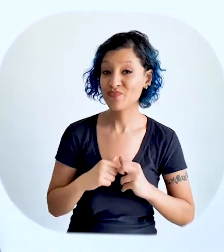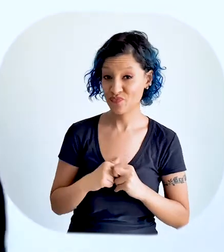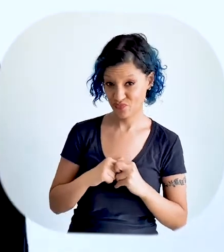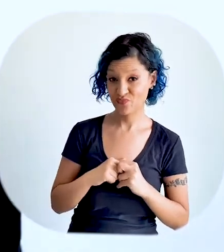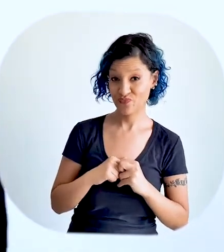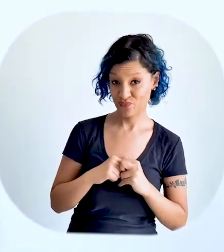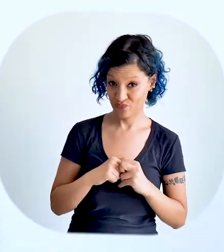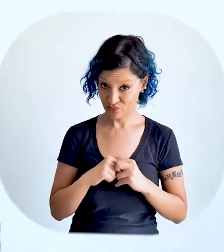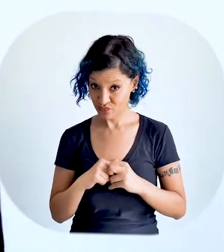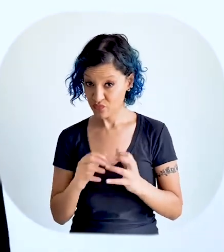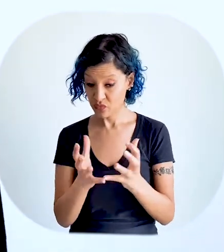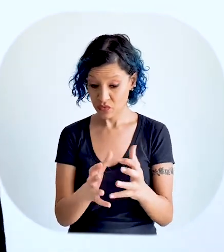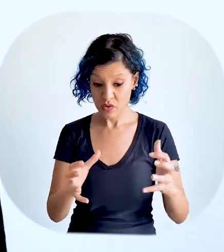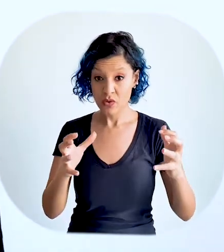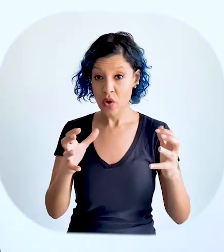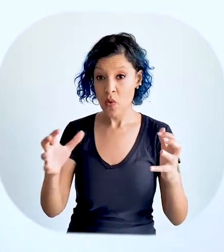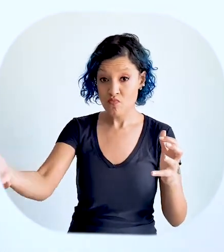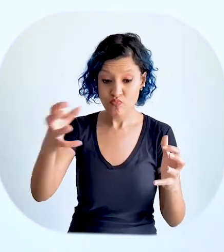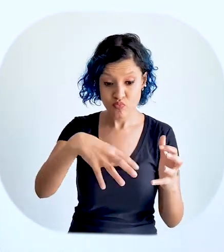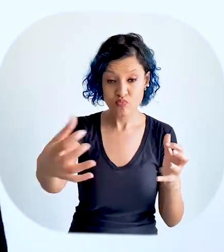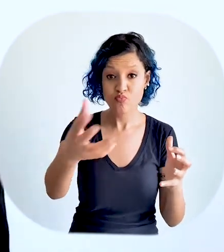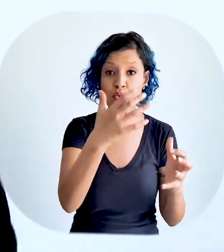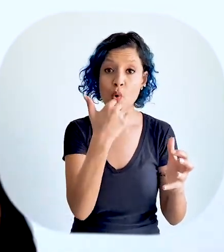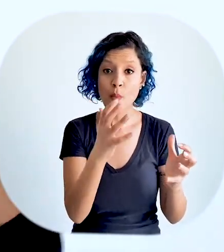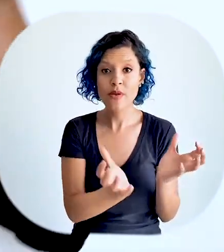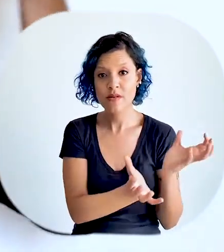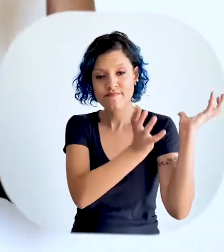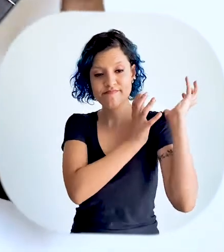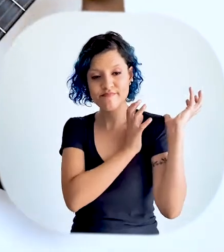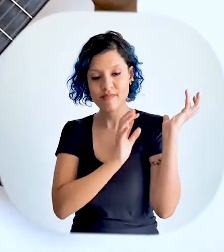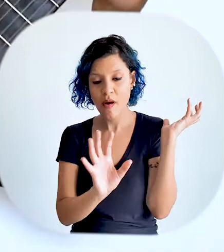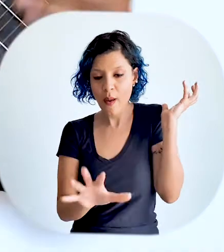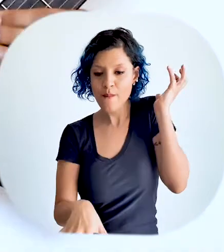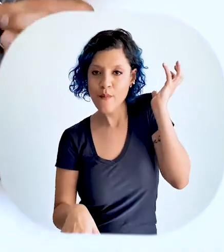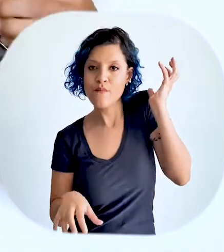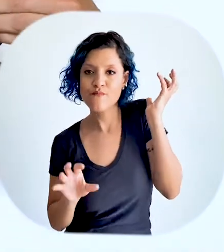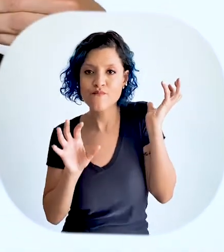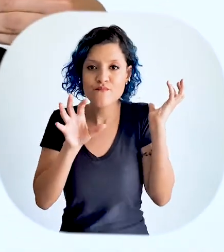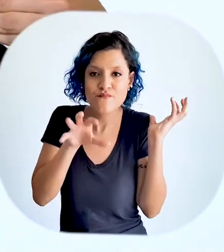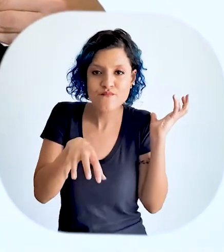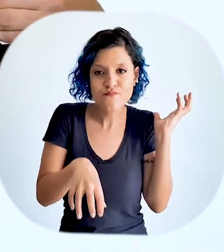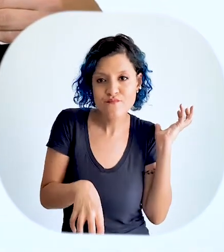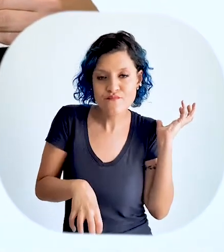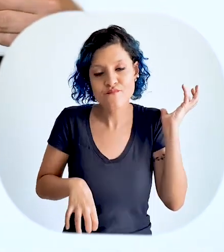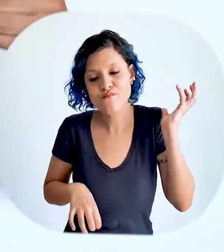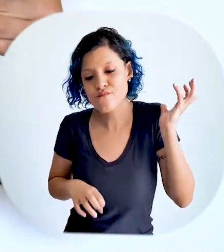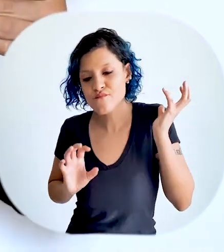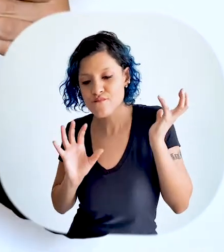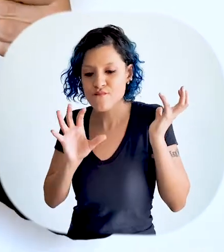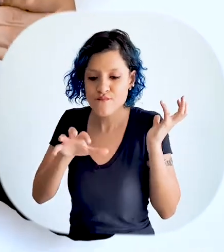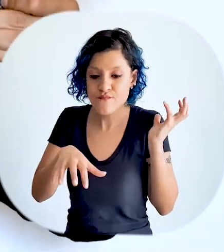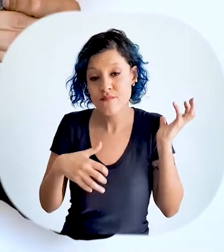de comidas, pôs nas costas e voltou pra casa cantando.